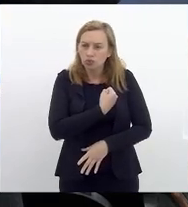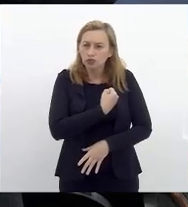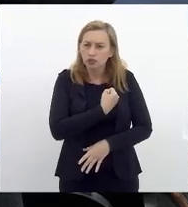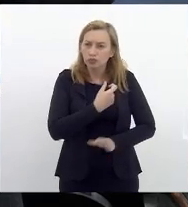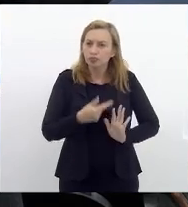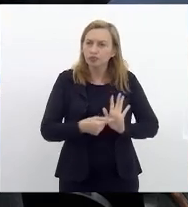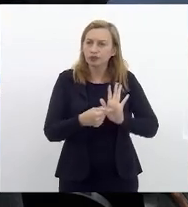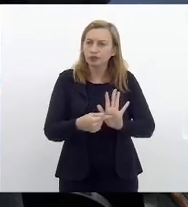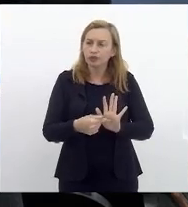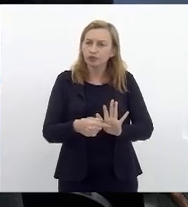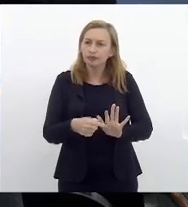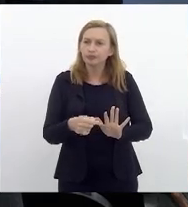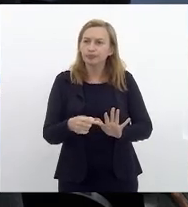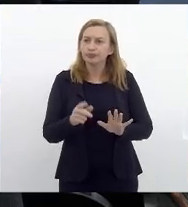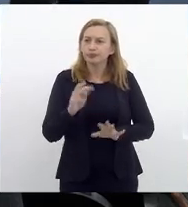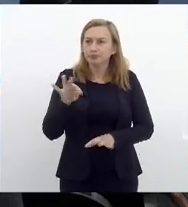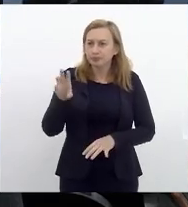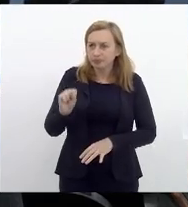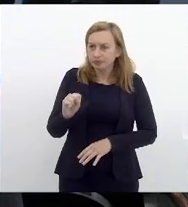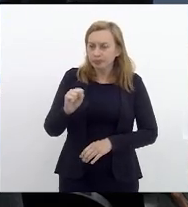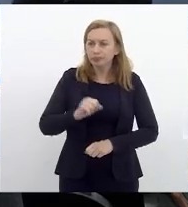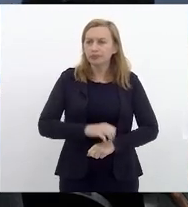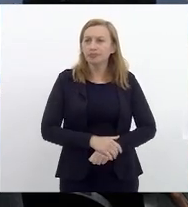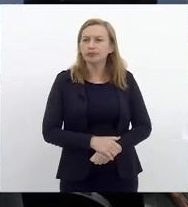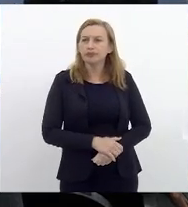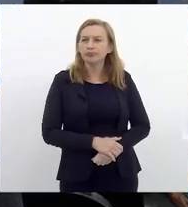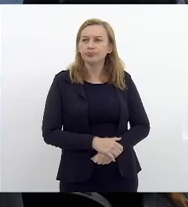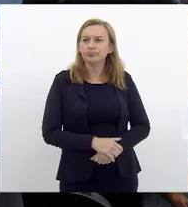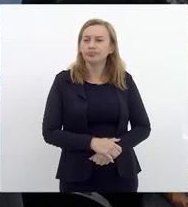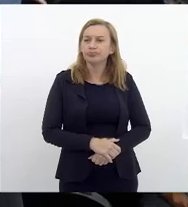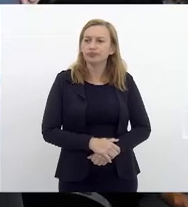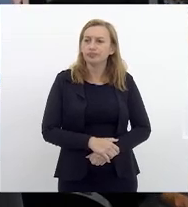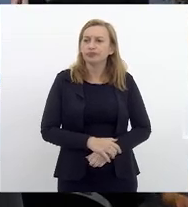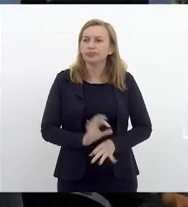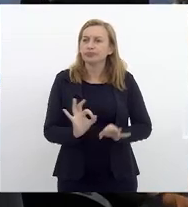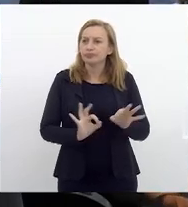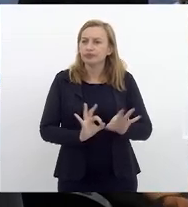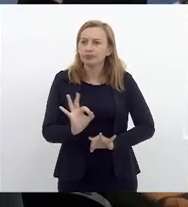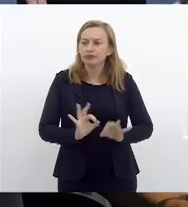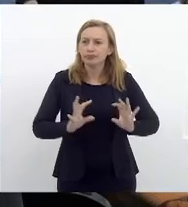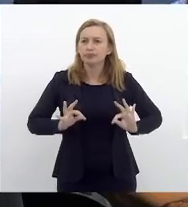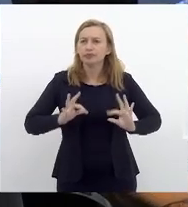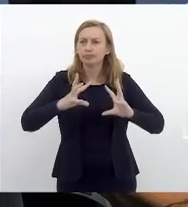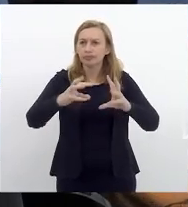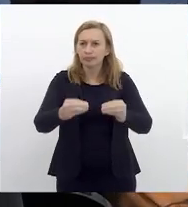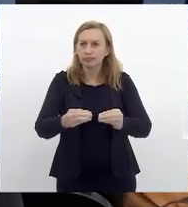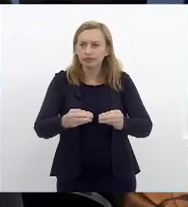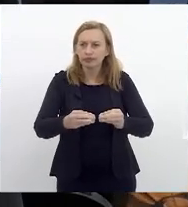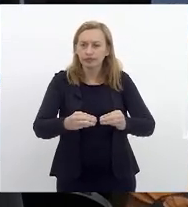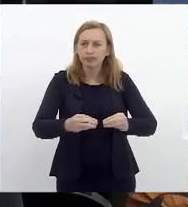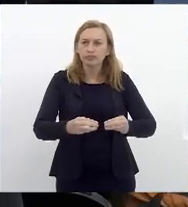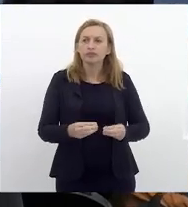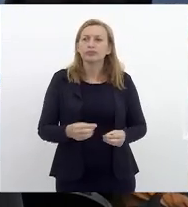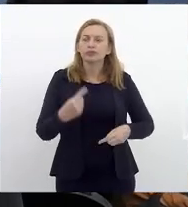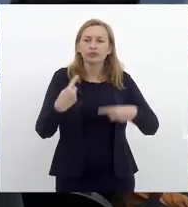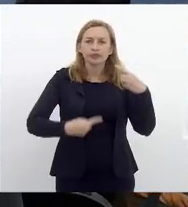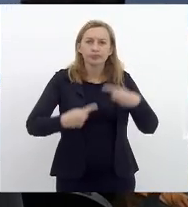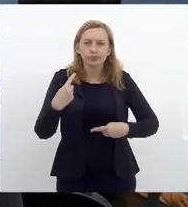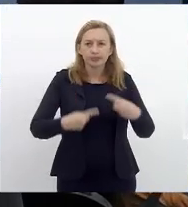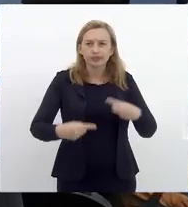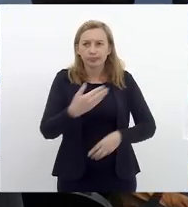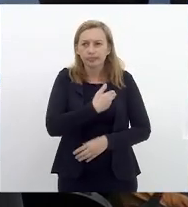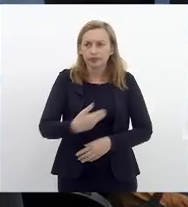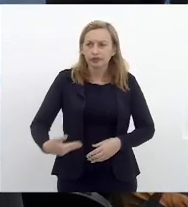blitz para que o ISP faça a sistematização de tudo e fundamente políticas